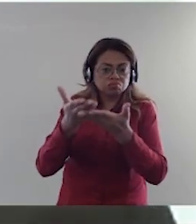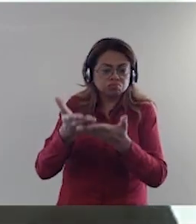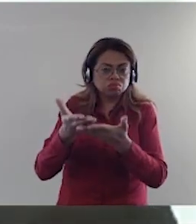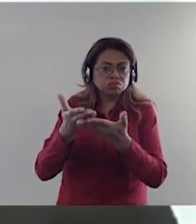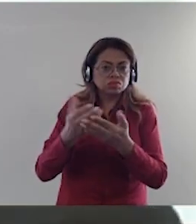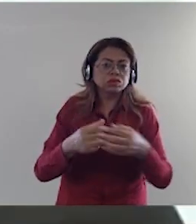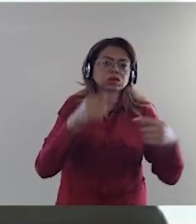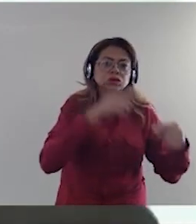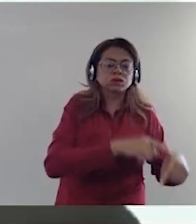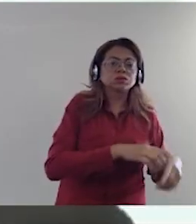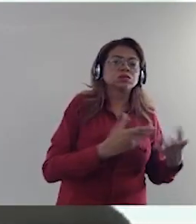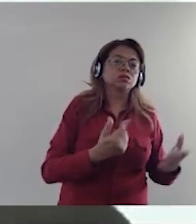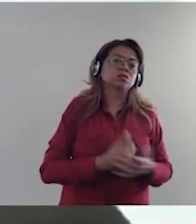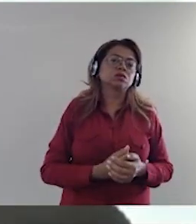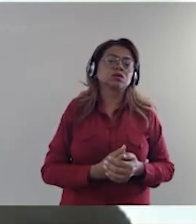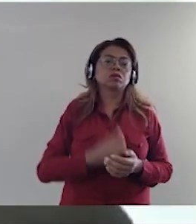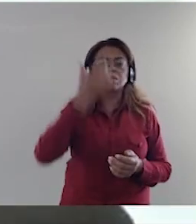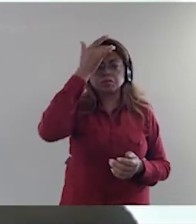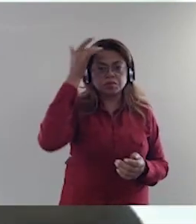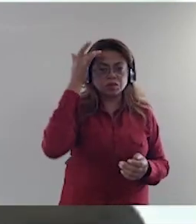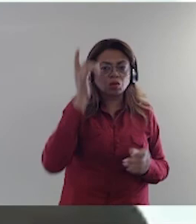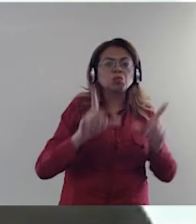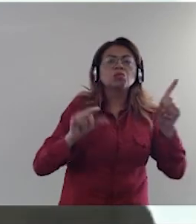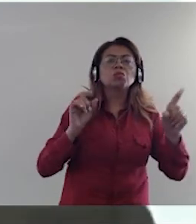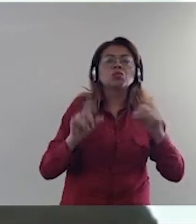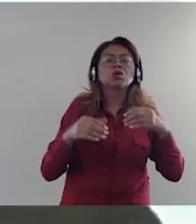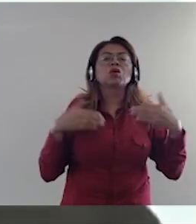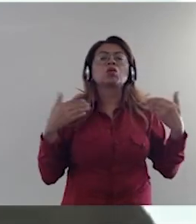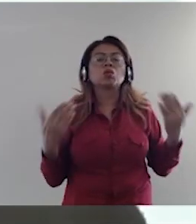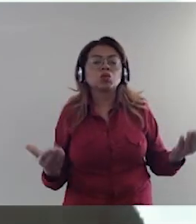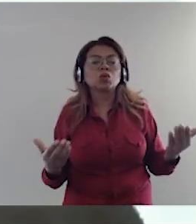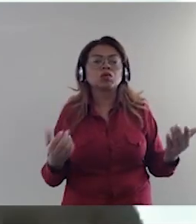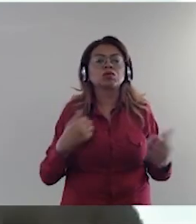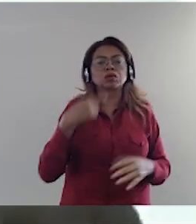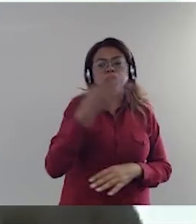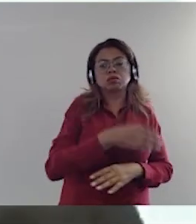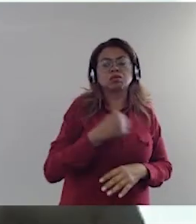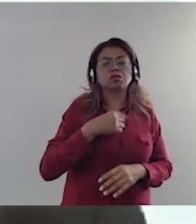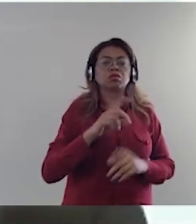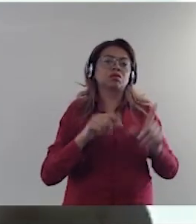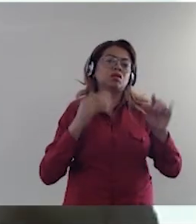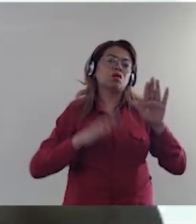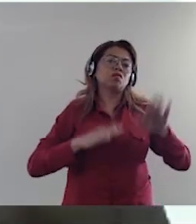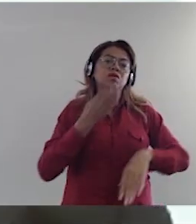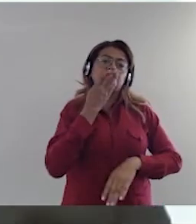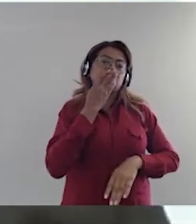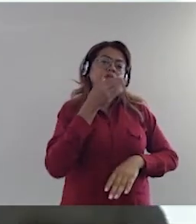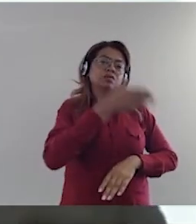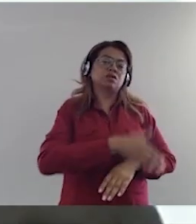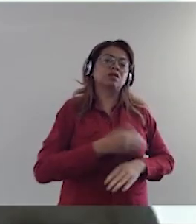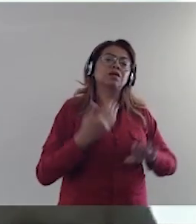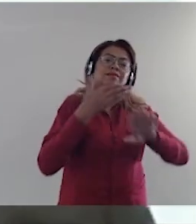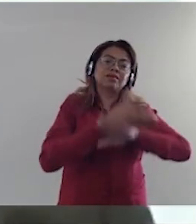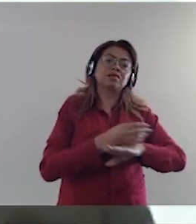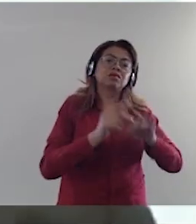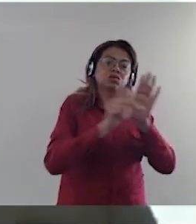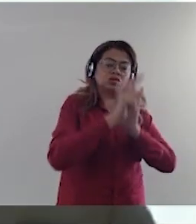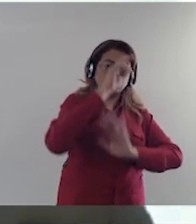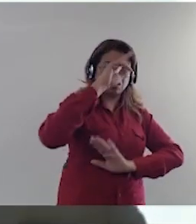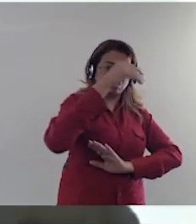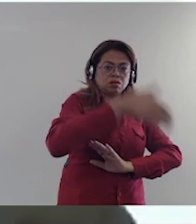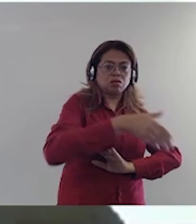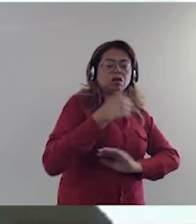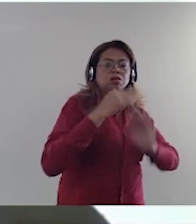preferir contratar, né, diretamente com o titular ali de uma das unidades, né, em vez de adquirir a